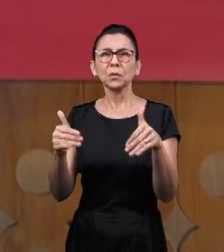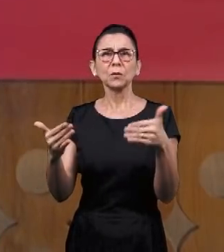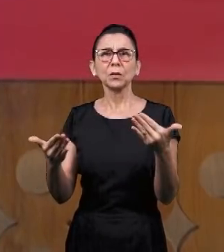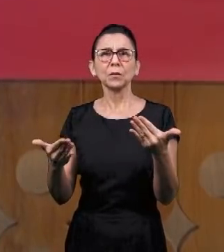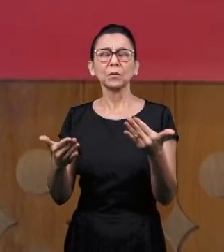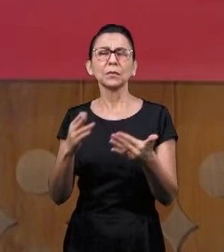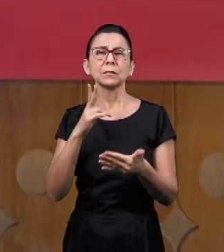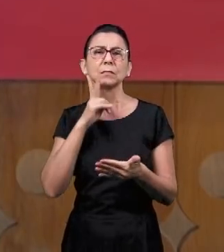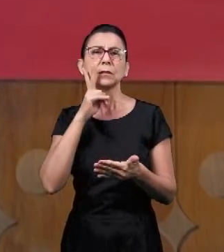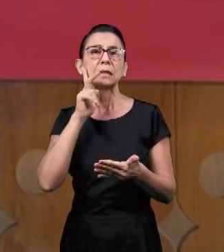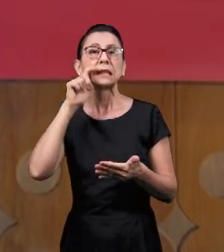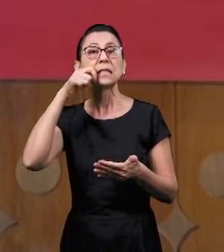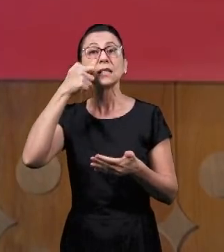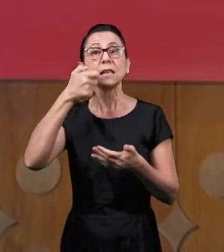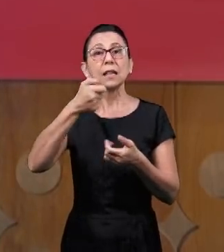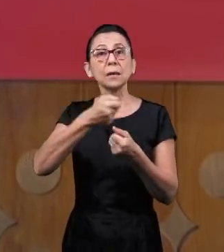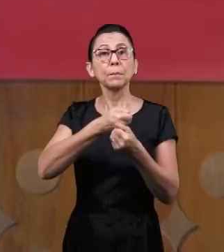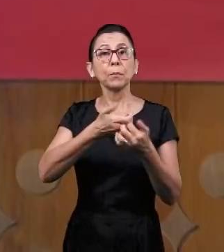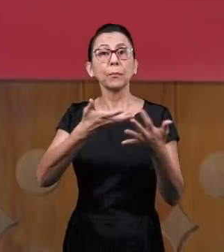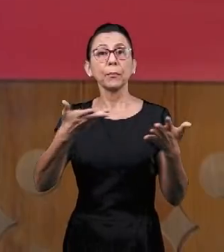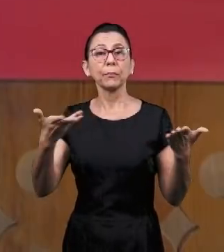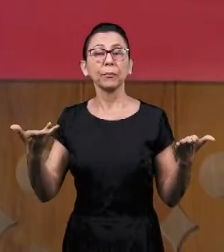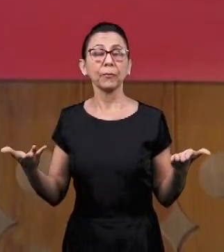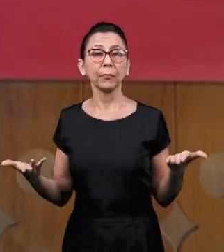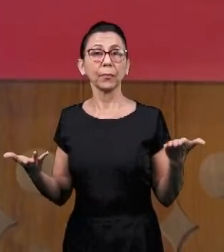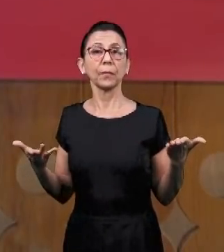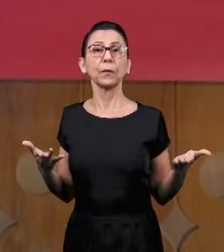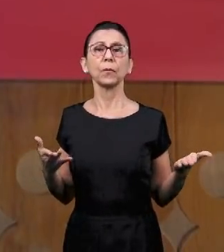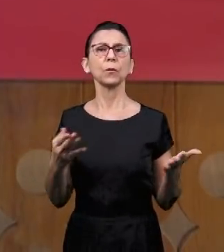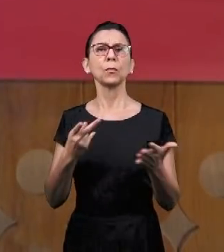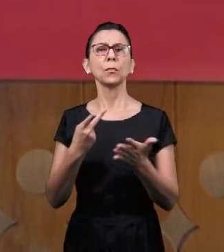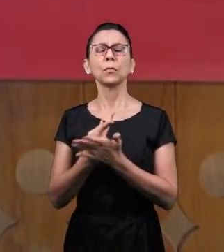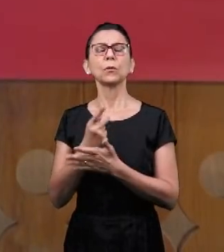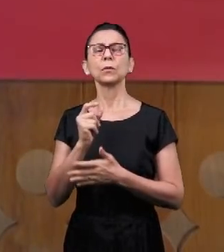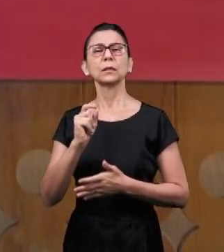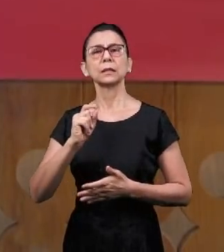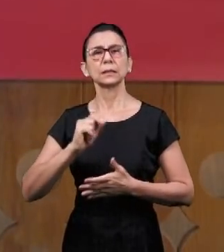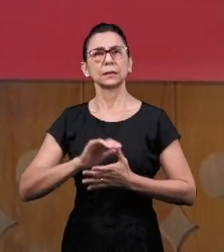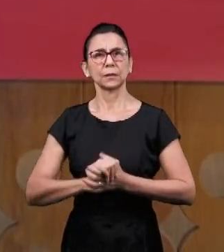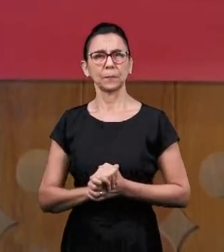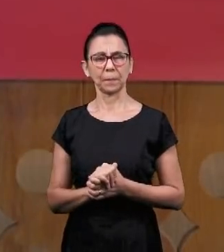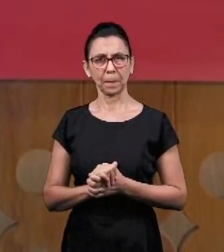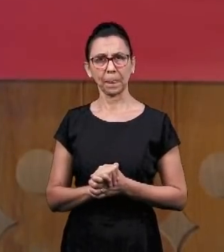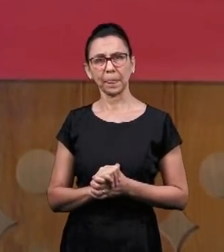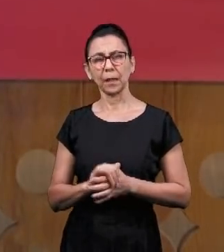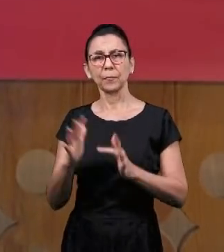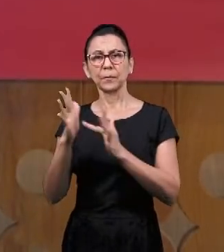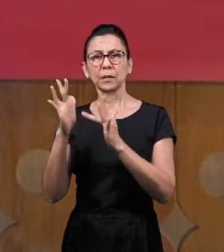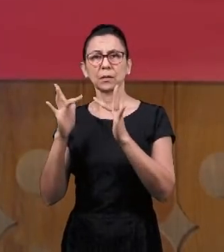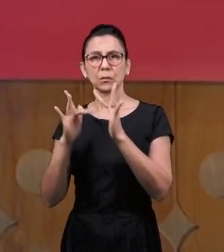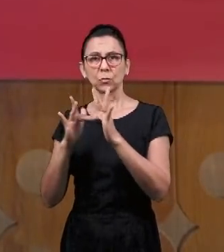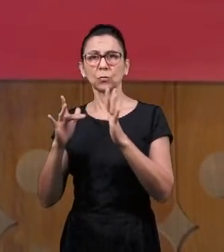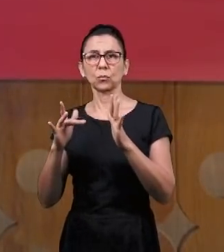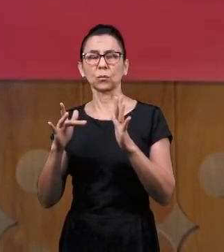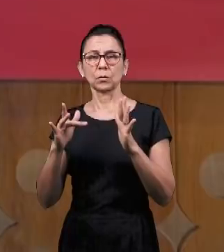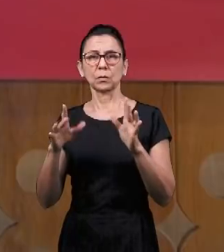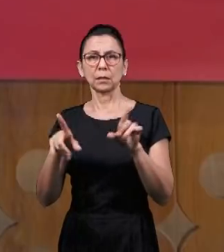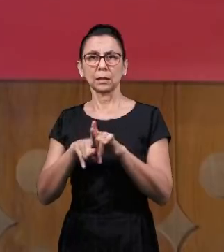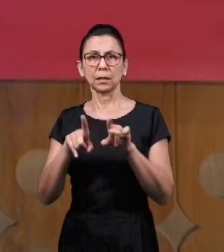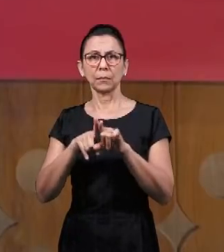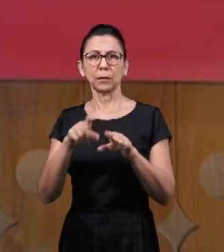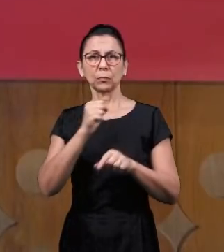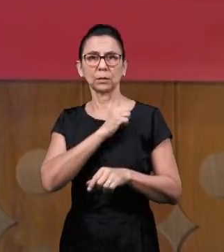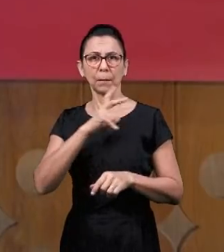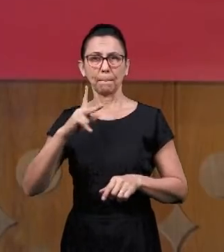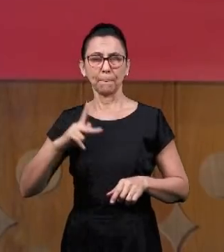aconteceu na ceia? O que aconteceu na ceia é que ele, que era judeu, e os apóstolos todos judeus vieram para comemorar, não era